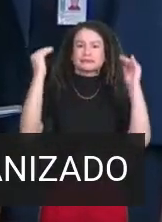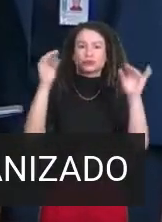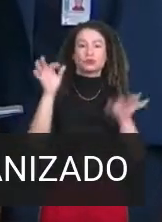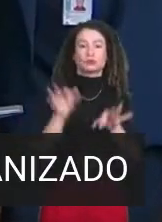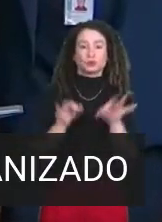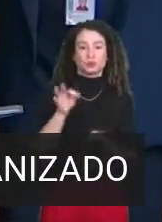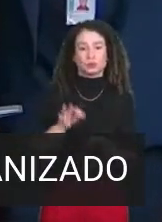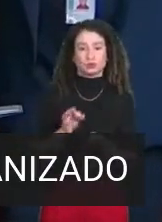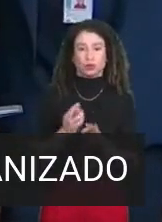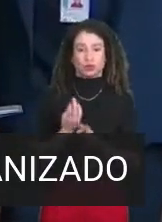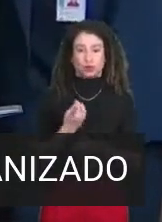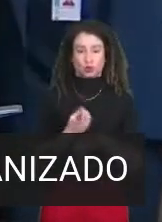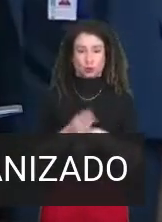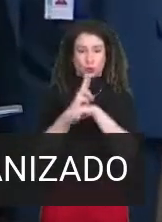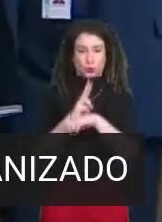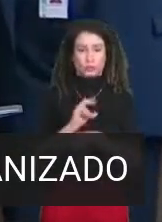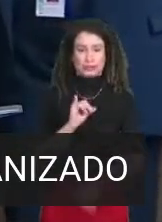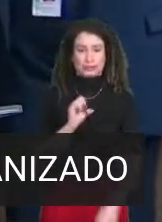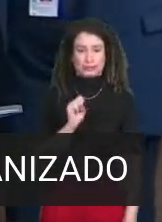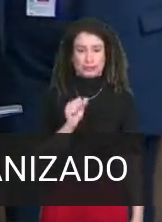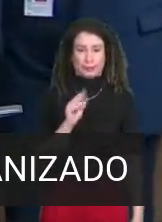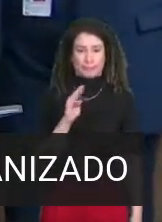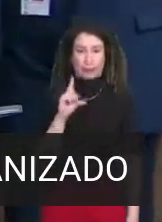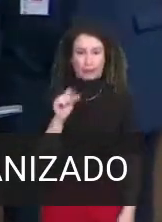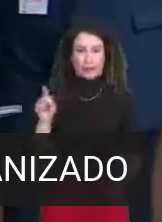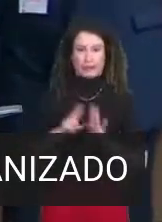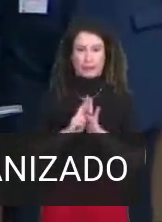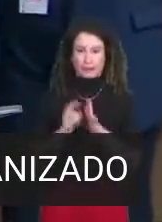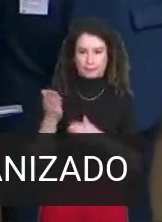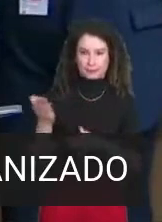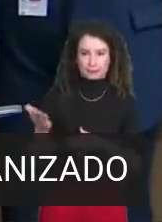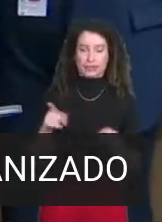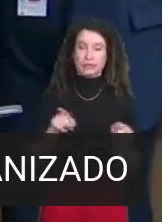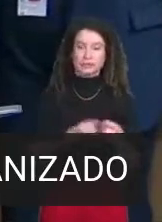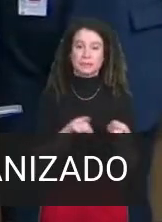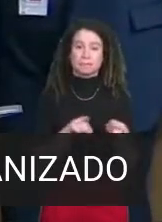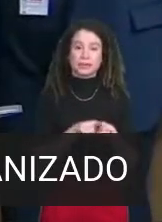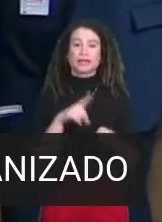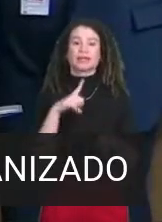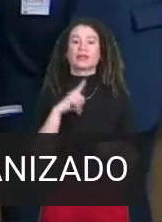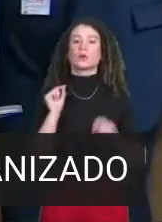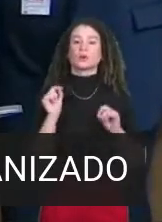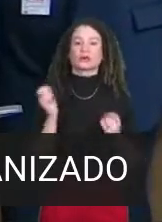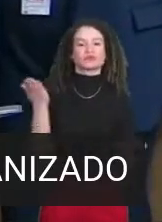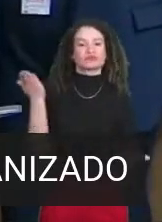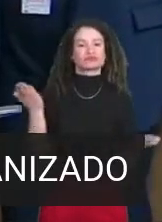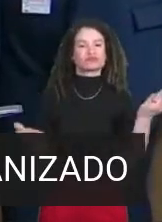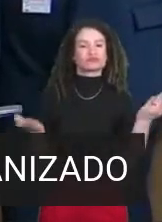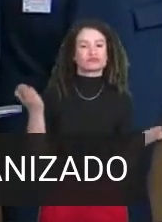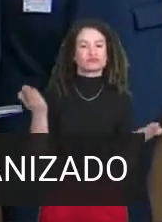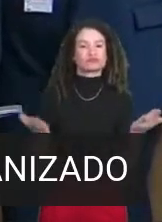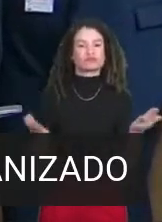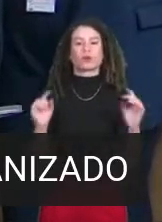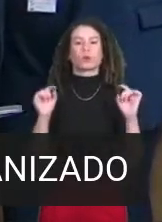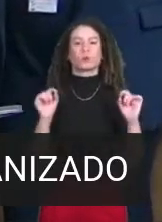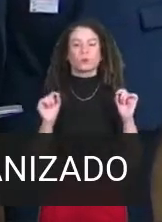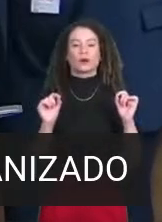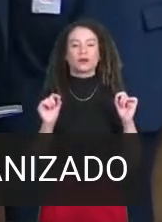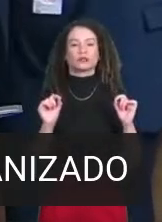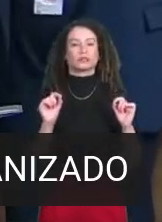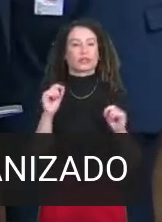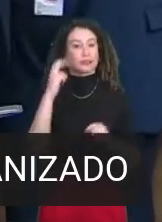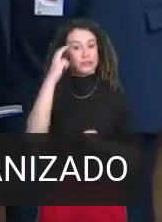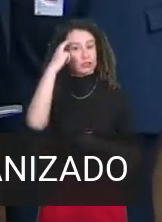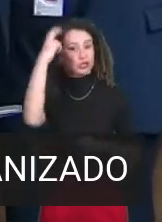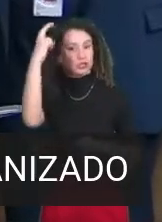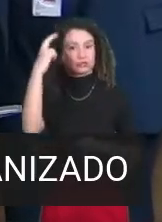Pública, tem numa das mãos a balança, a inteligência, a ponderação,